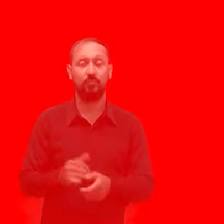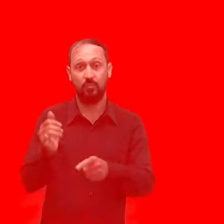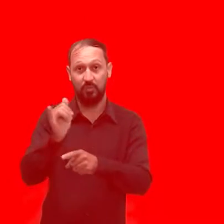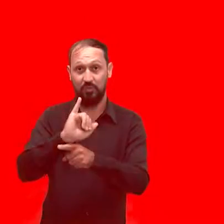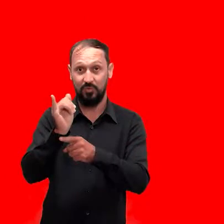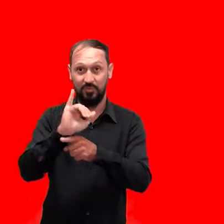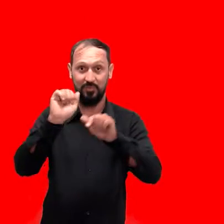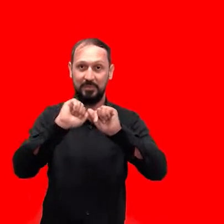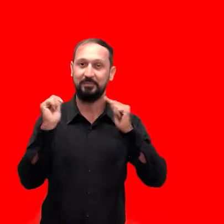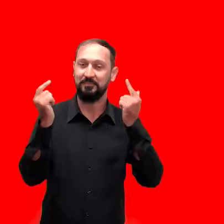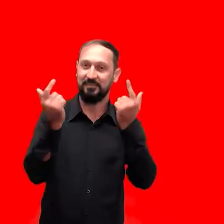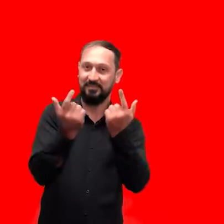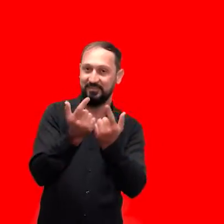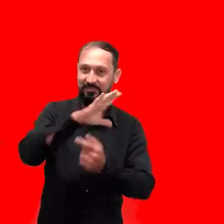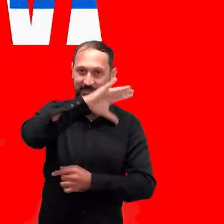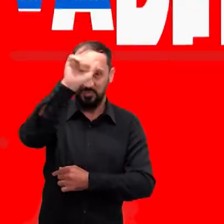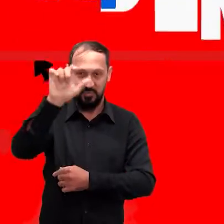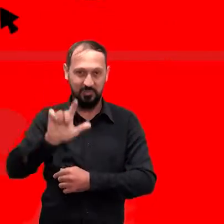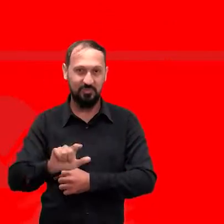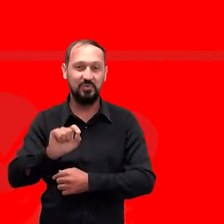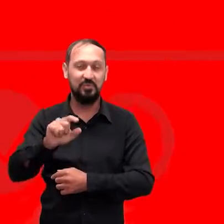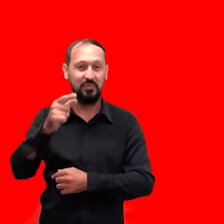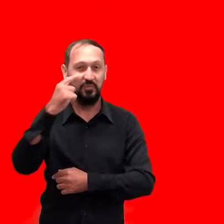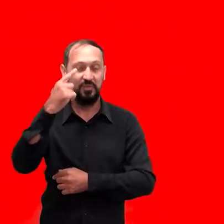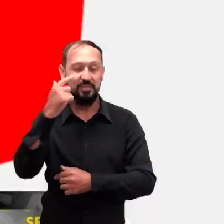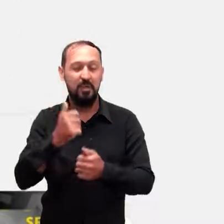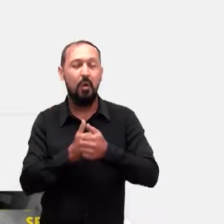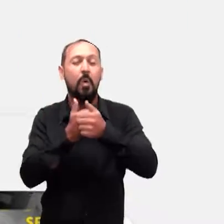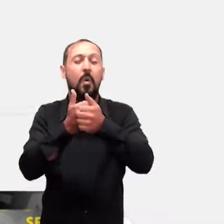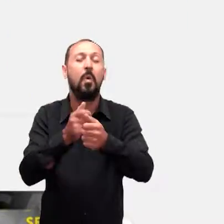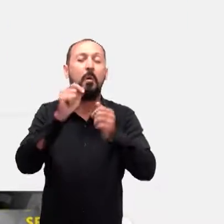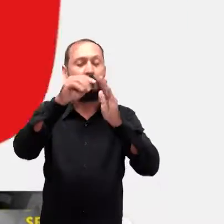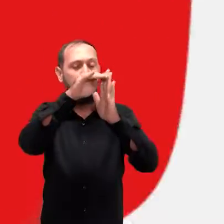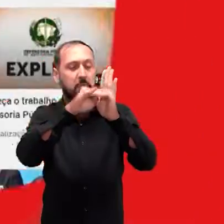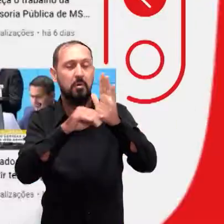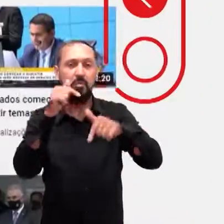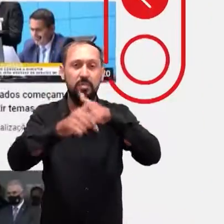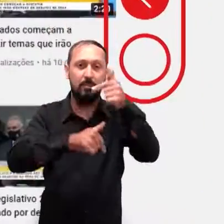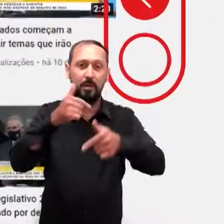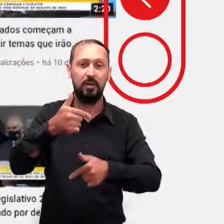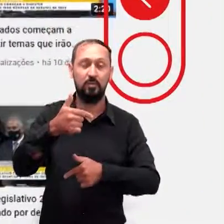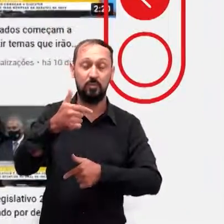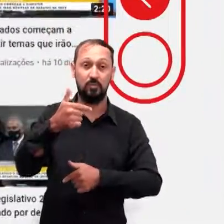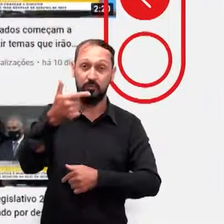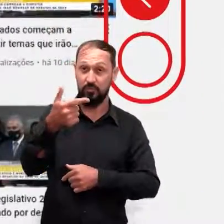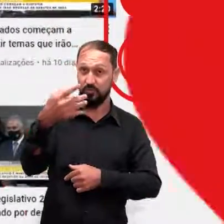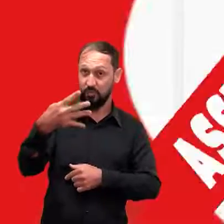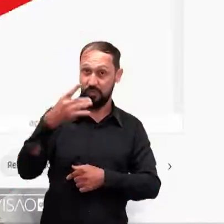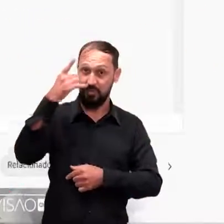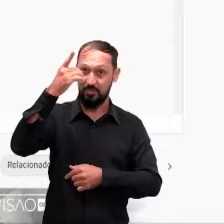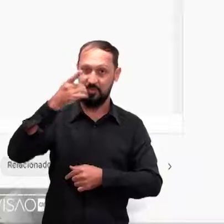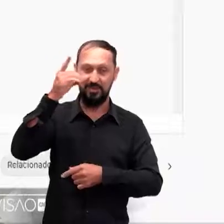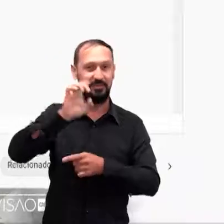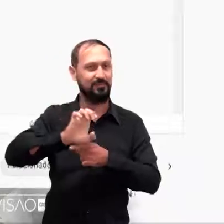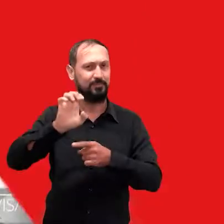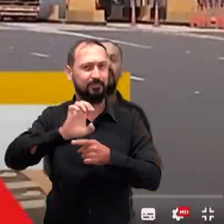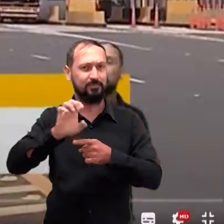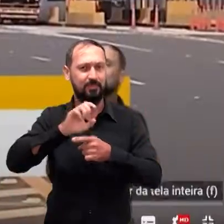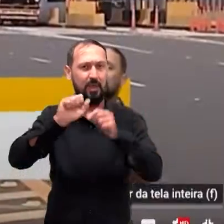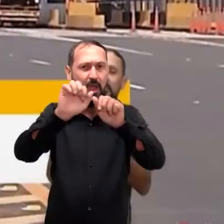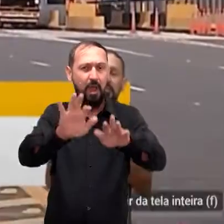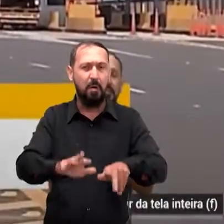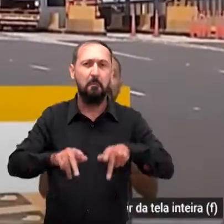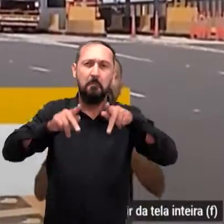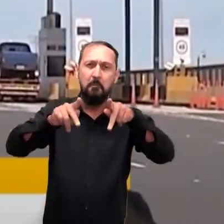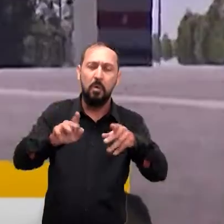No YouTube da Assembleia Legislativa de Mato Grosso do Sul, você acompanha o trabalho dos 24 deputados estaduais.